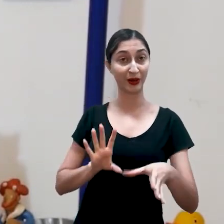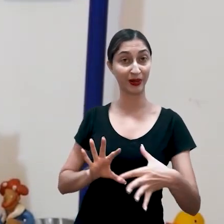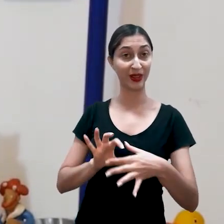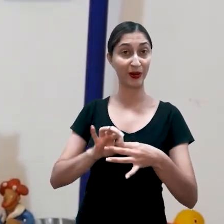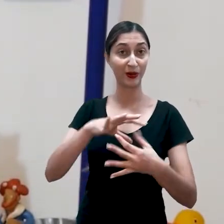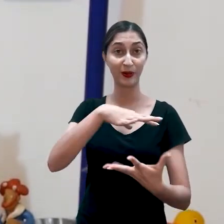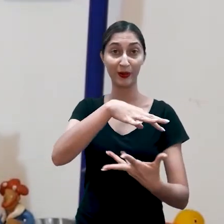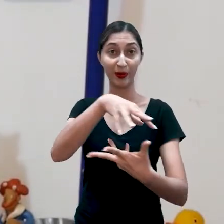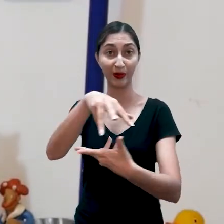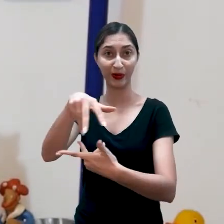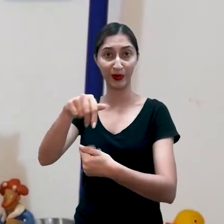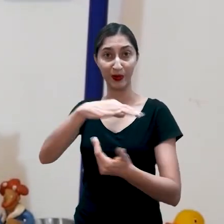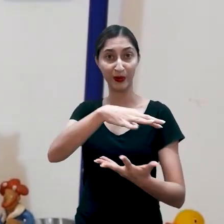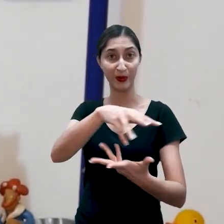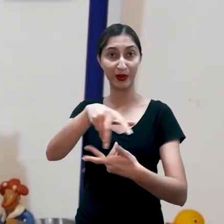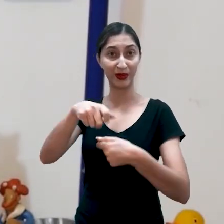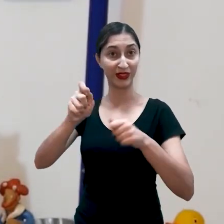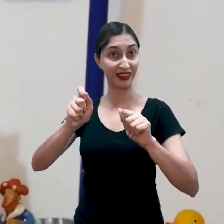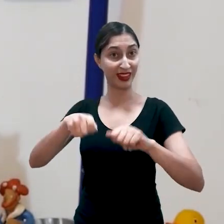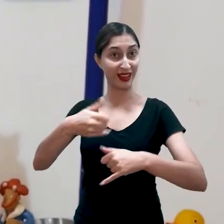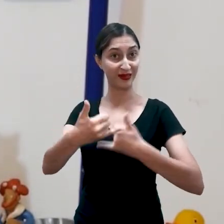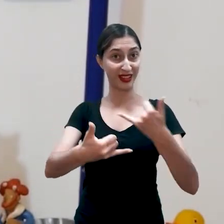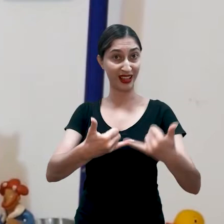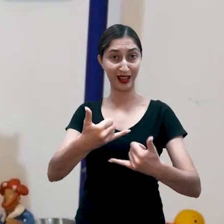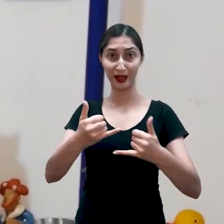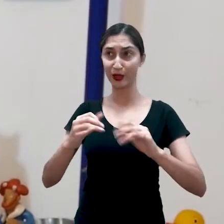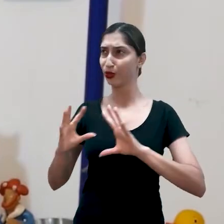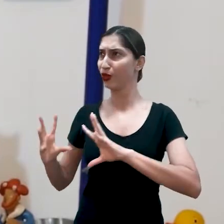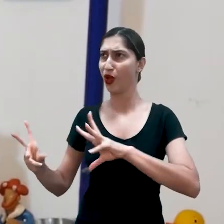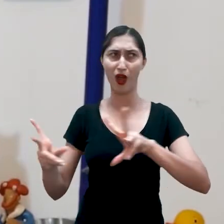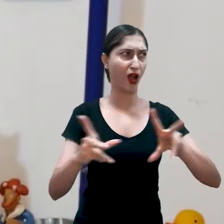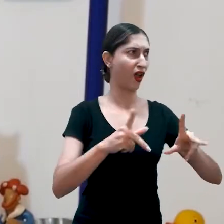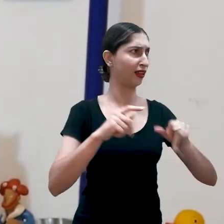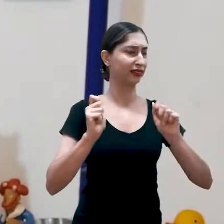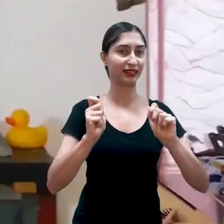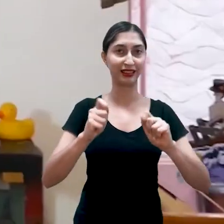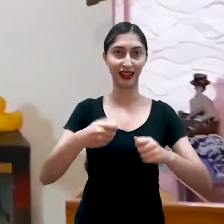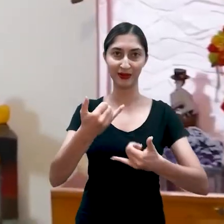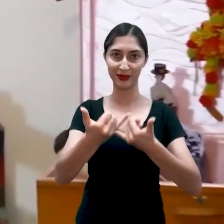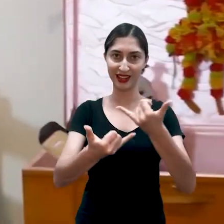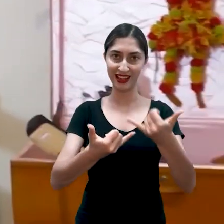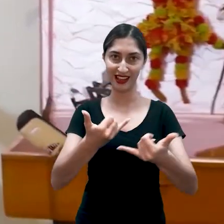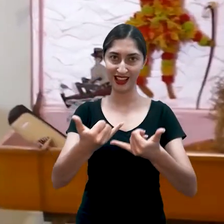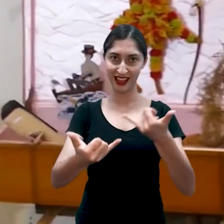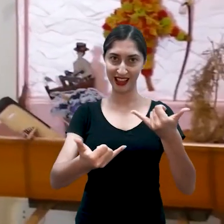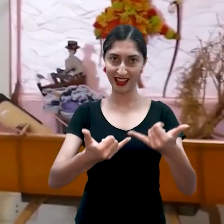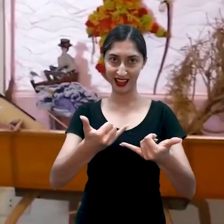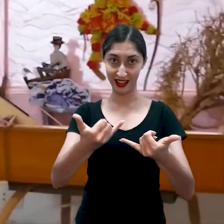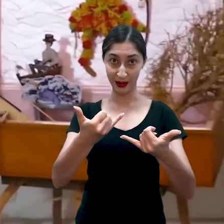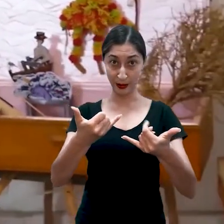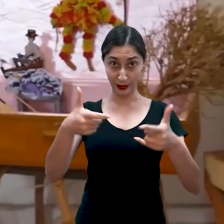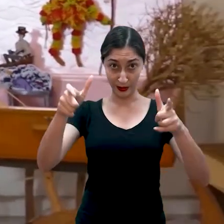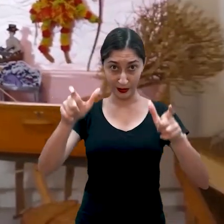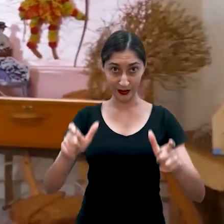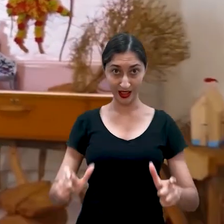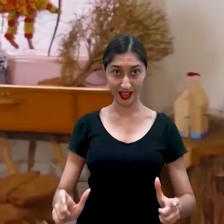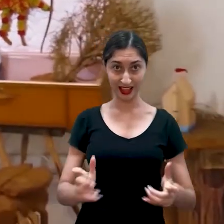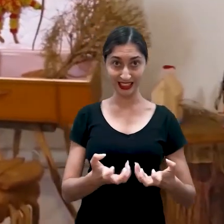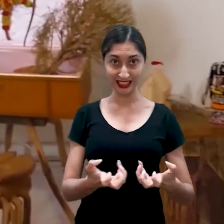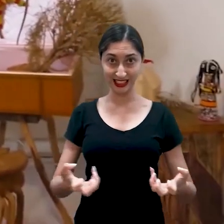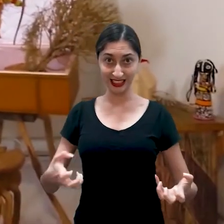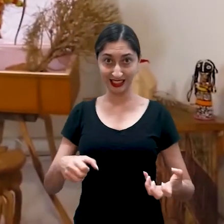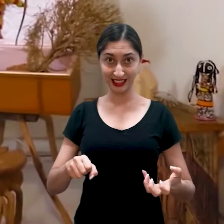porque o mundo é um brinquedo. Tudo pode ser um brinquedo. O sertão, onde moram